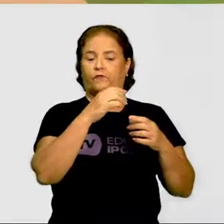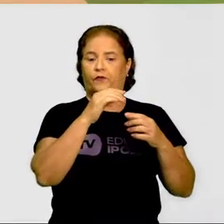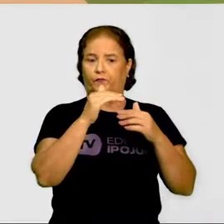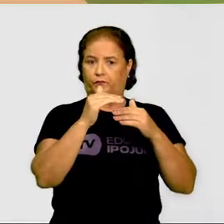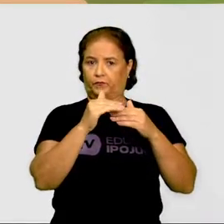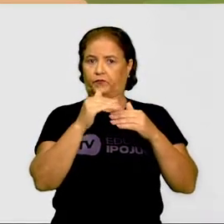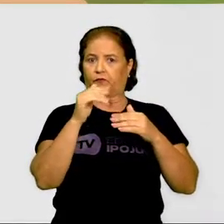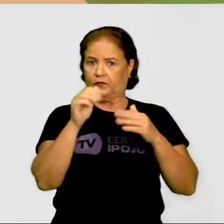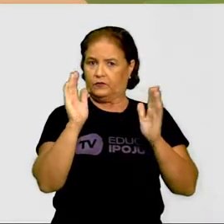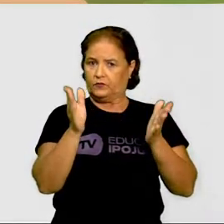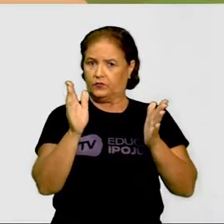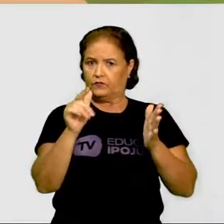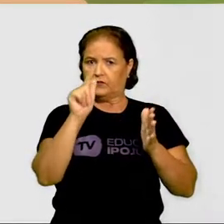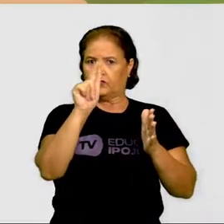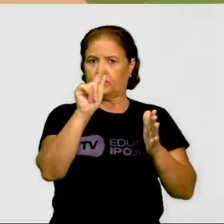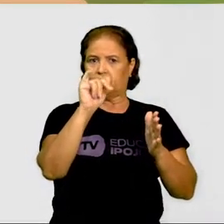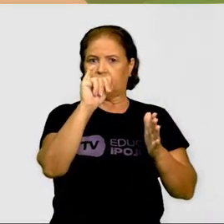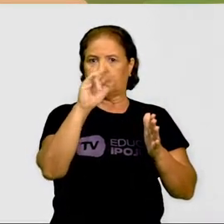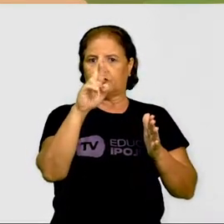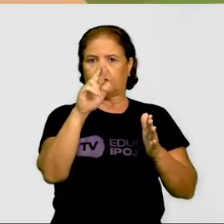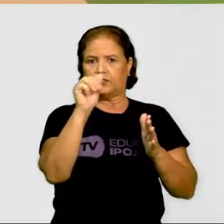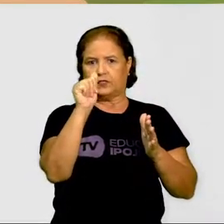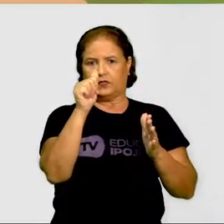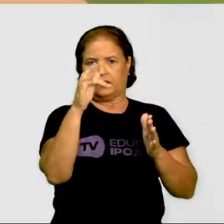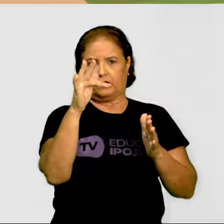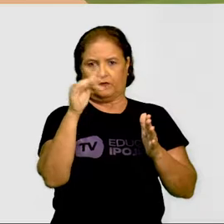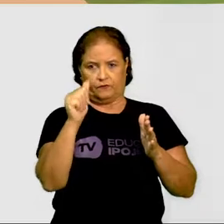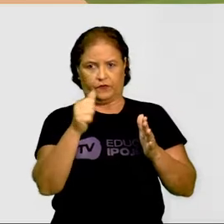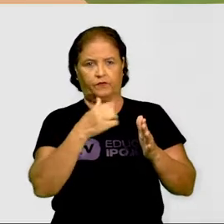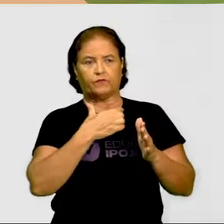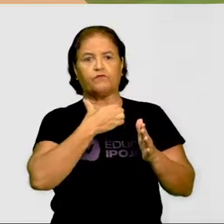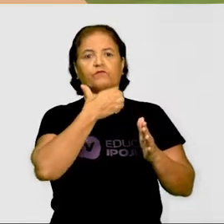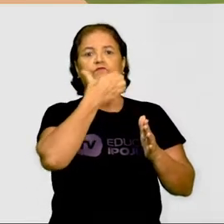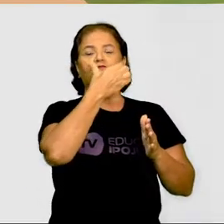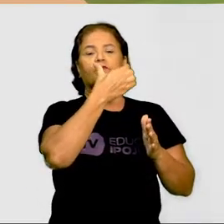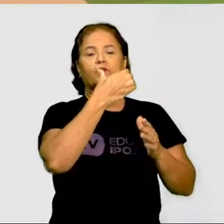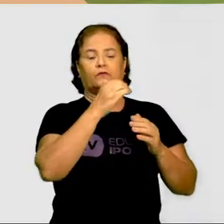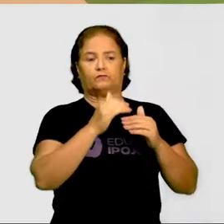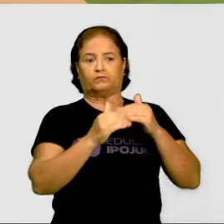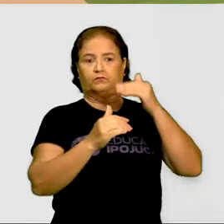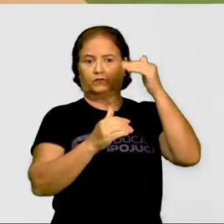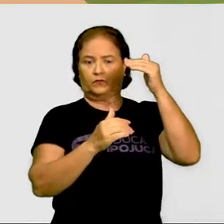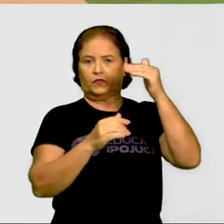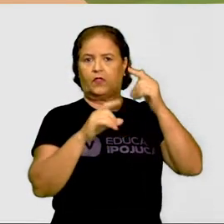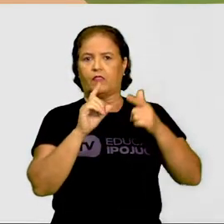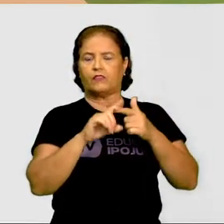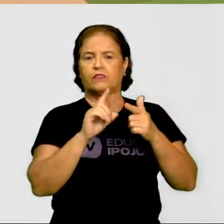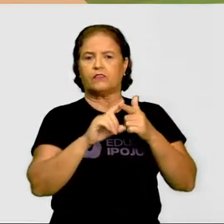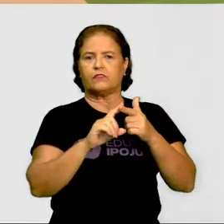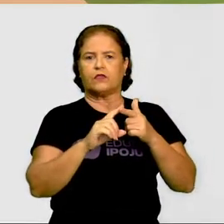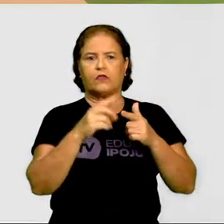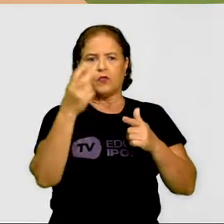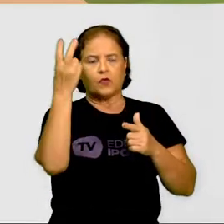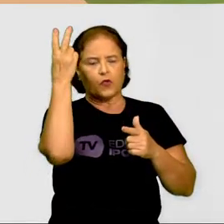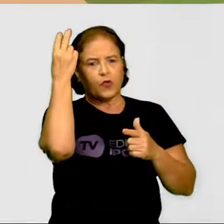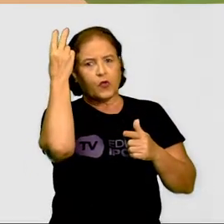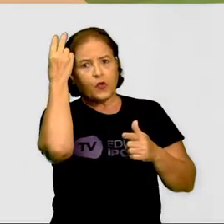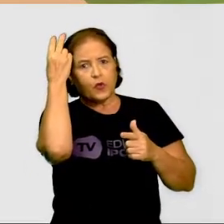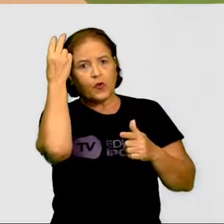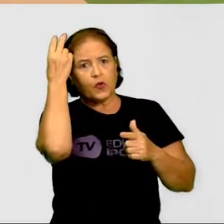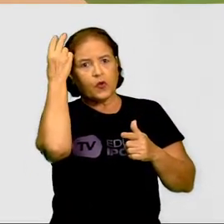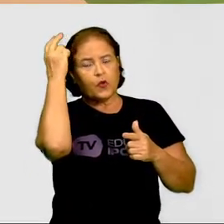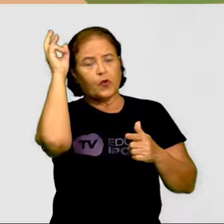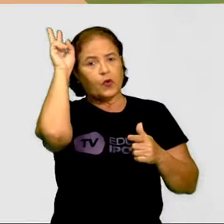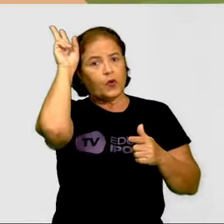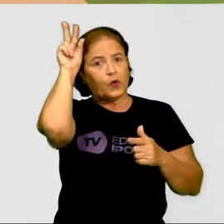é enorme, né, crianças? Ela é grande. Temos um coelho de tamanho médio e